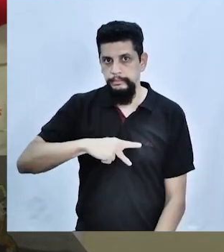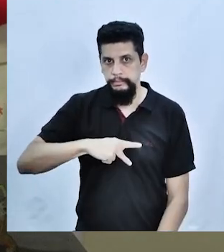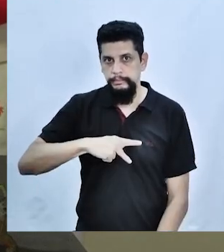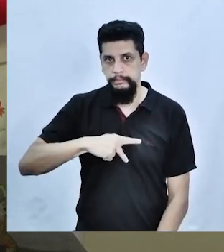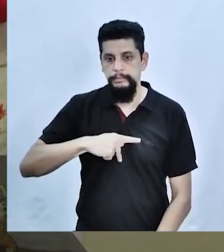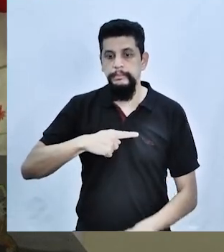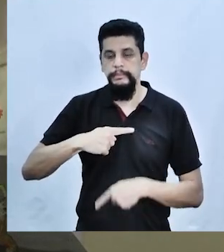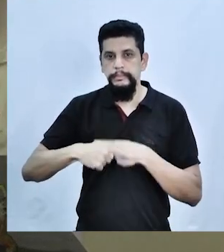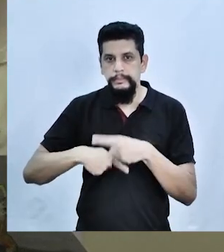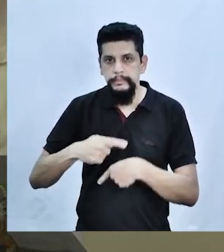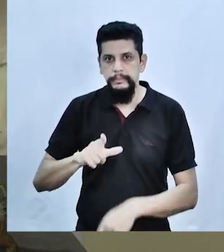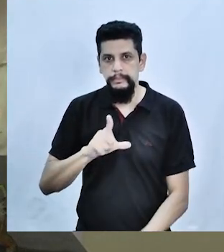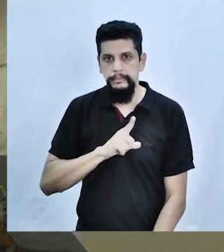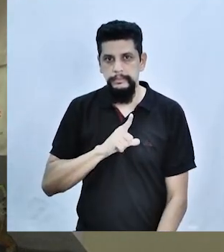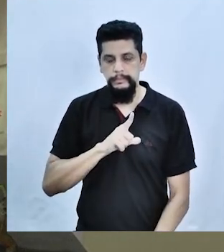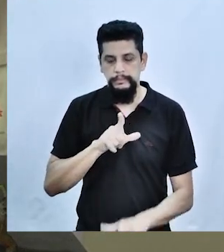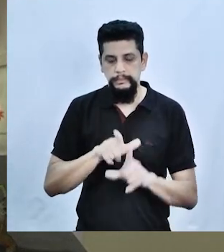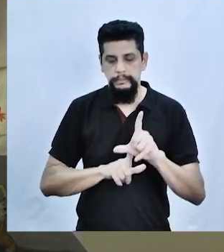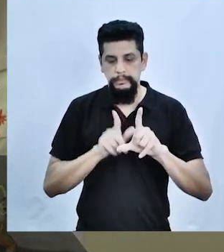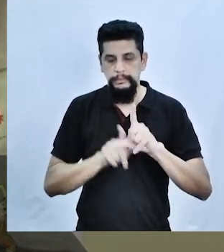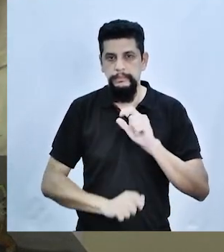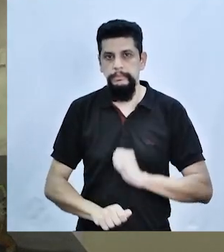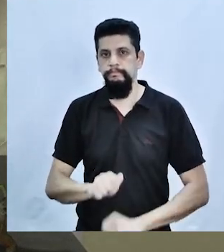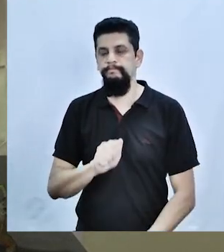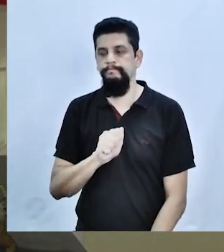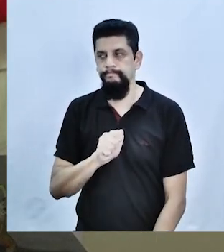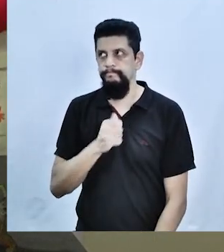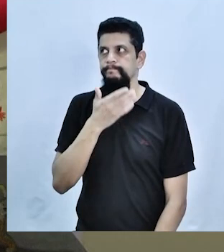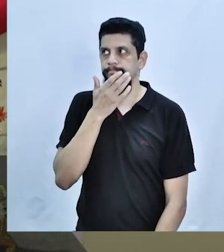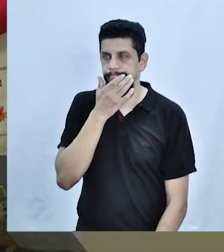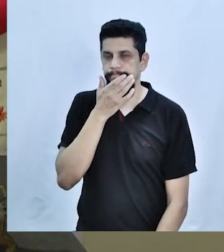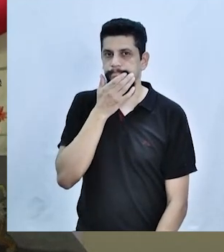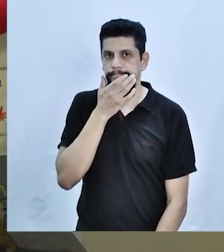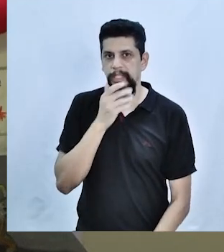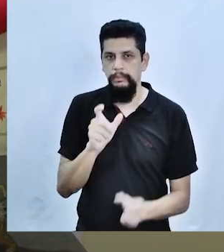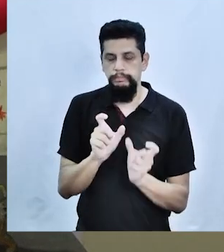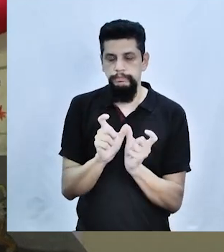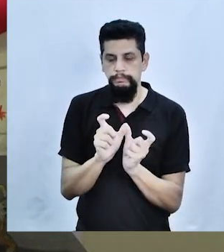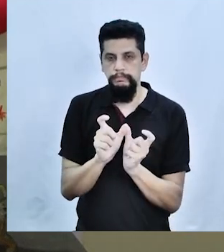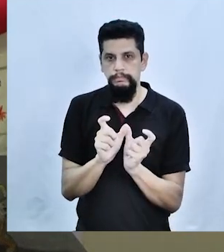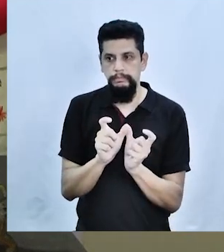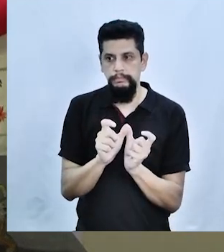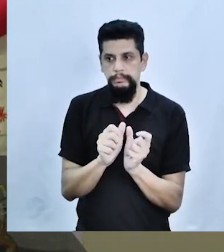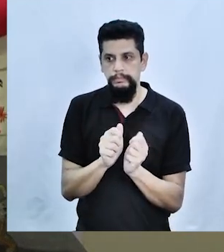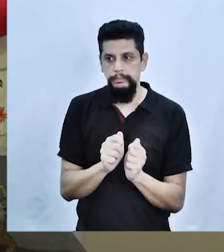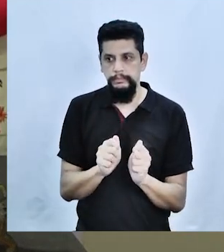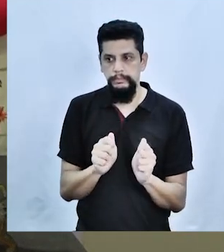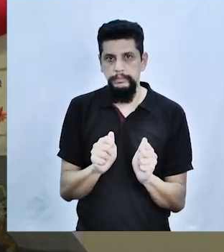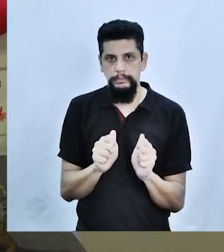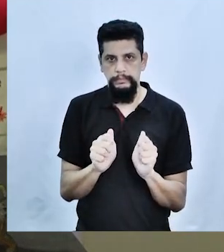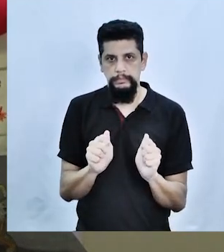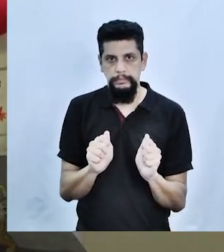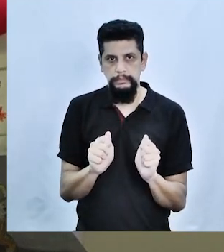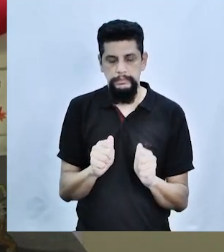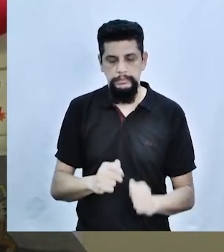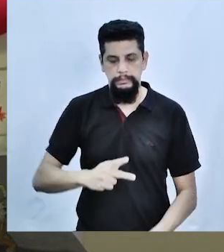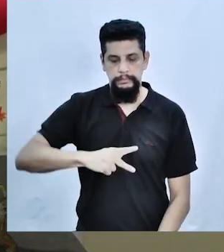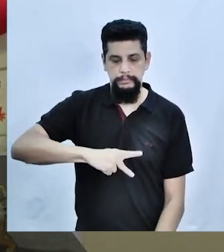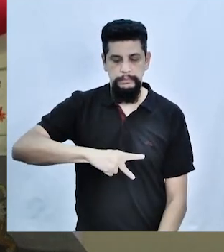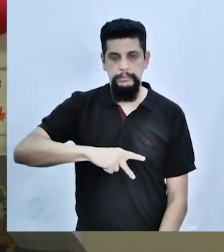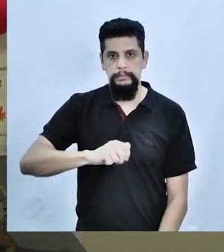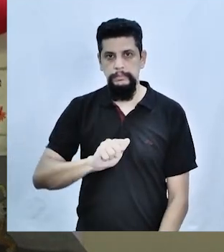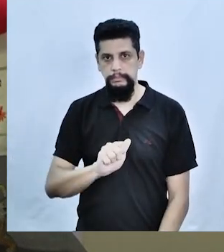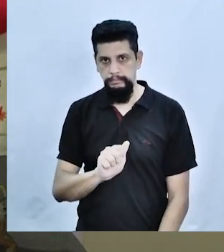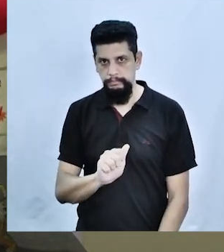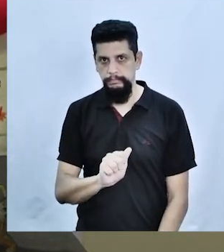Uhum. Depois tinha a letra A. Ah, então vamos trocar aqui, ó. Formou